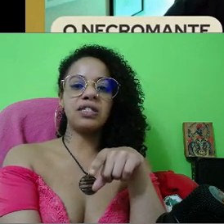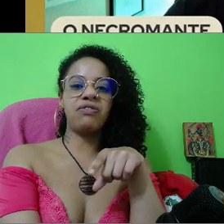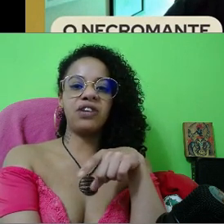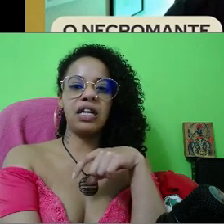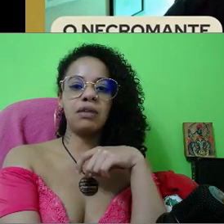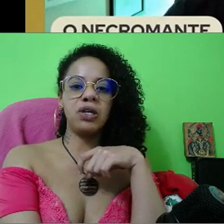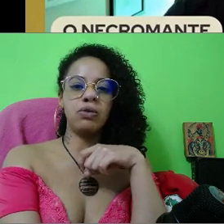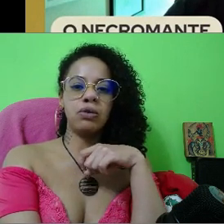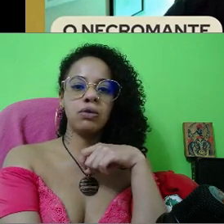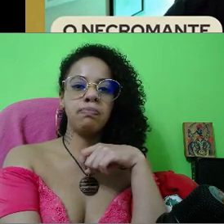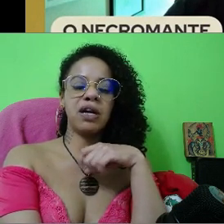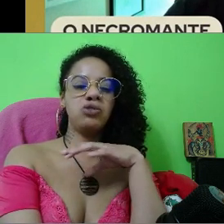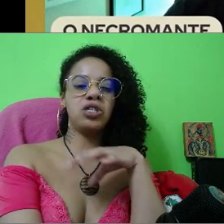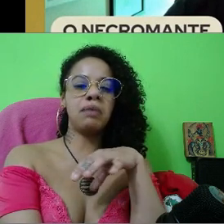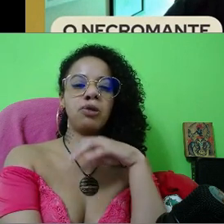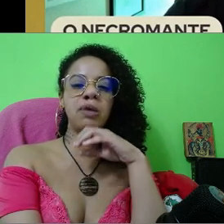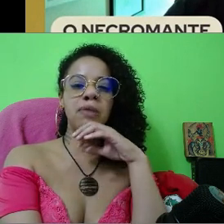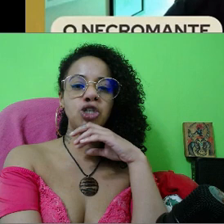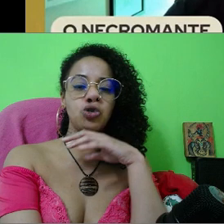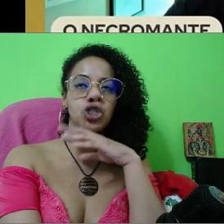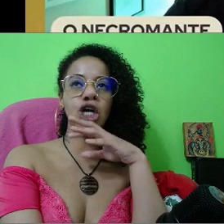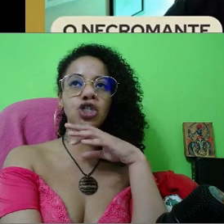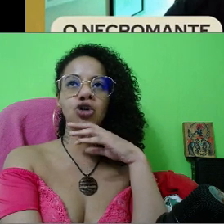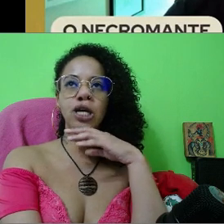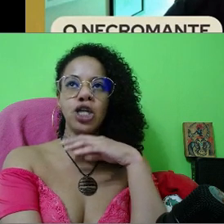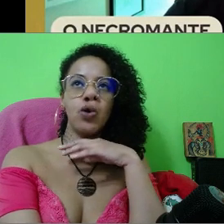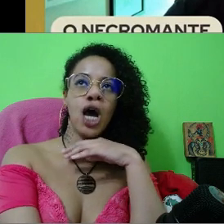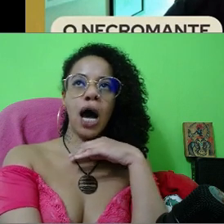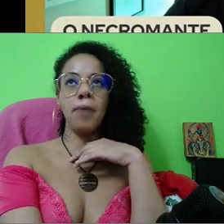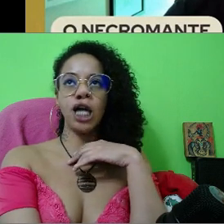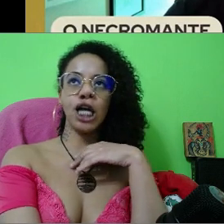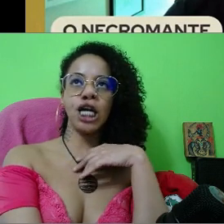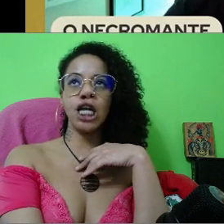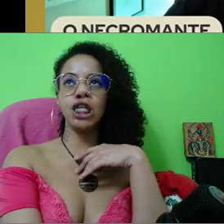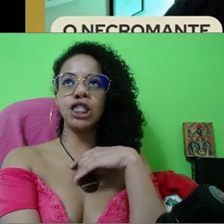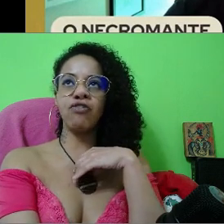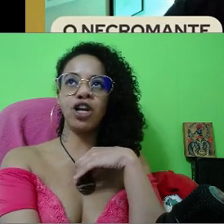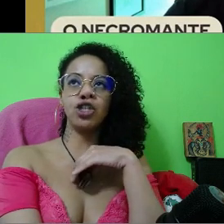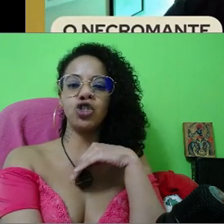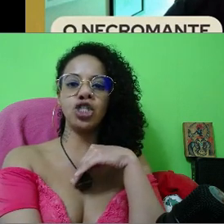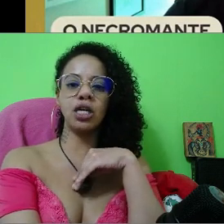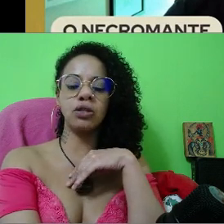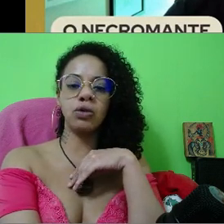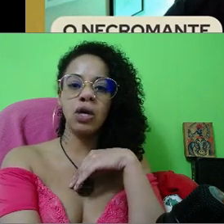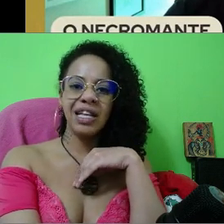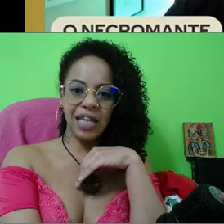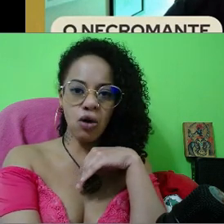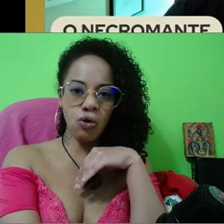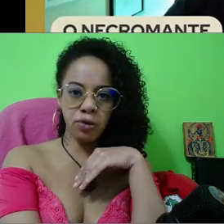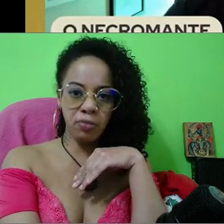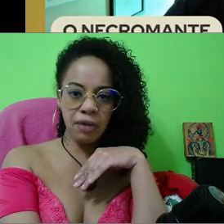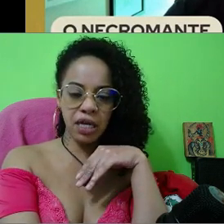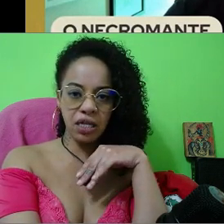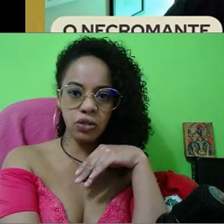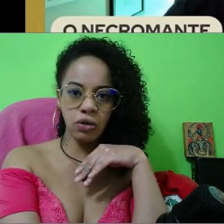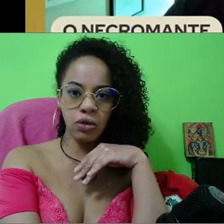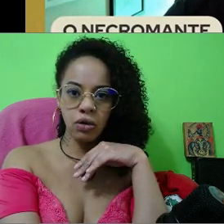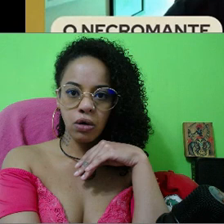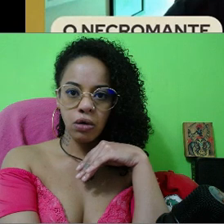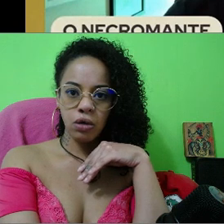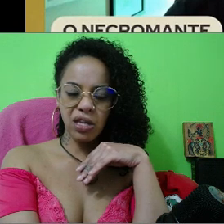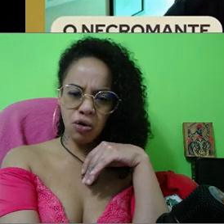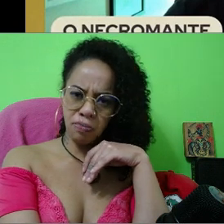feio essa fala hein amigo para não dizer problemático santo não bateu a moto realista falando de Santo tem algum problema